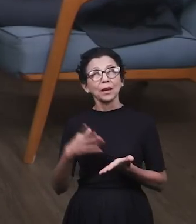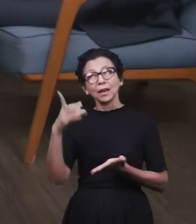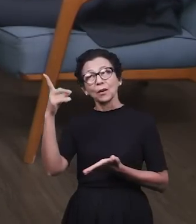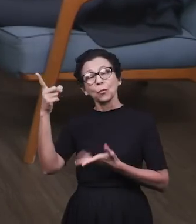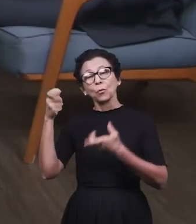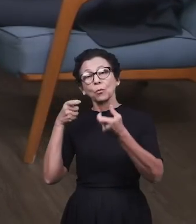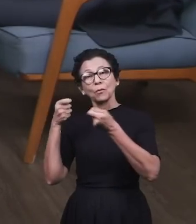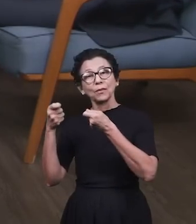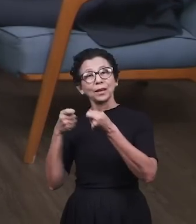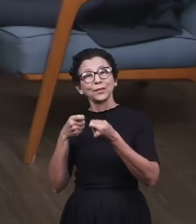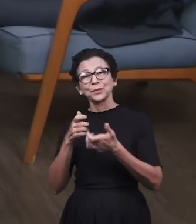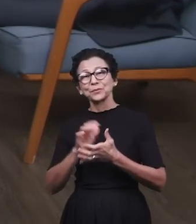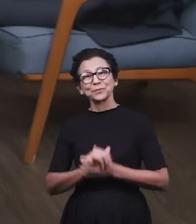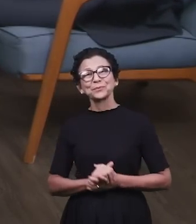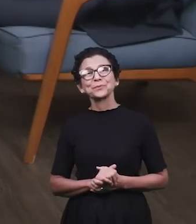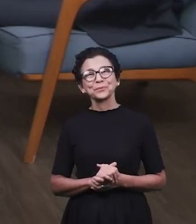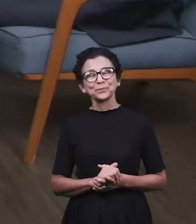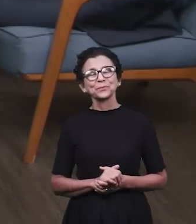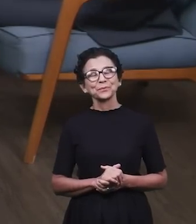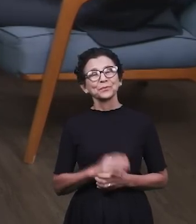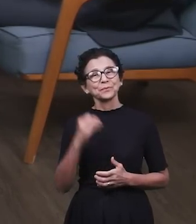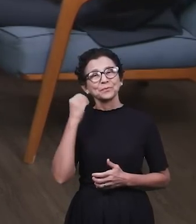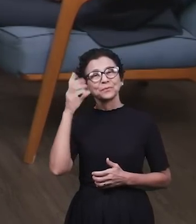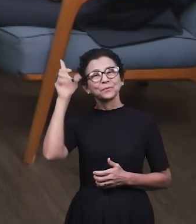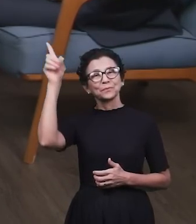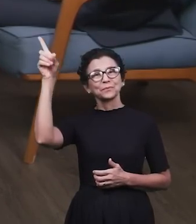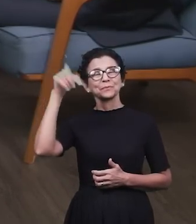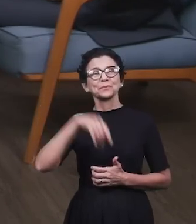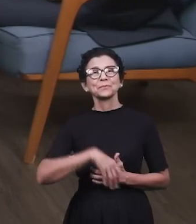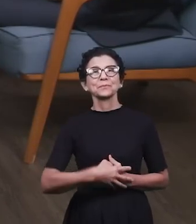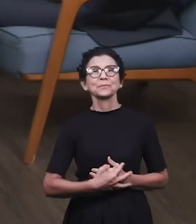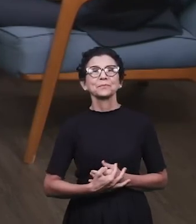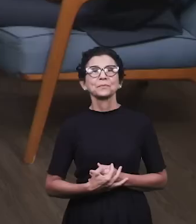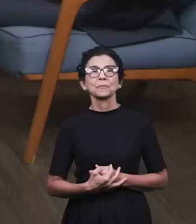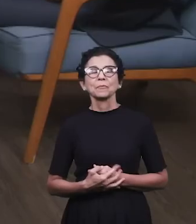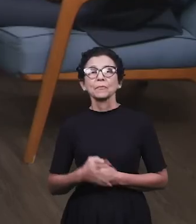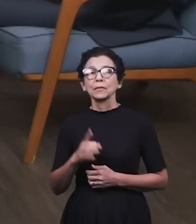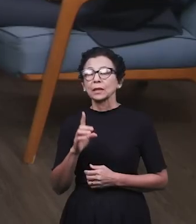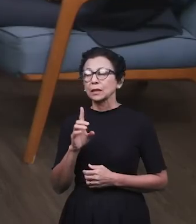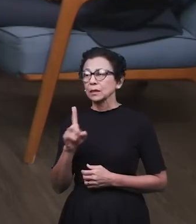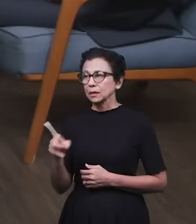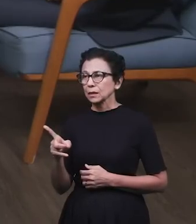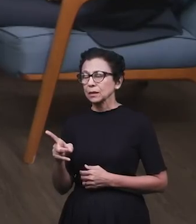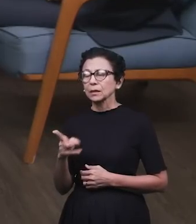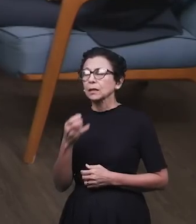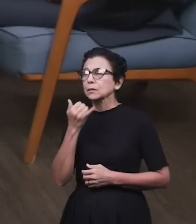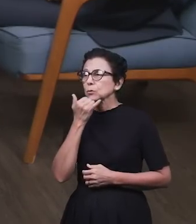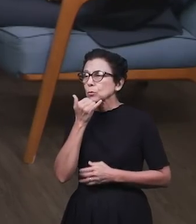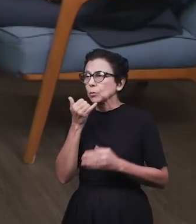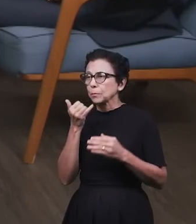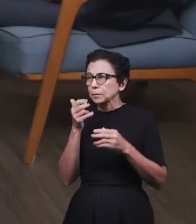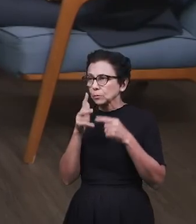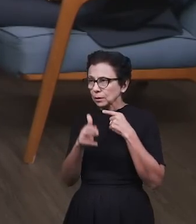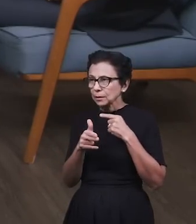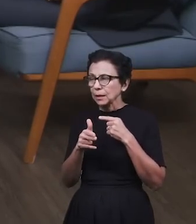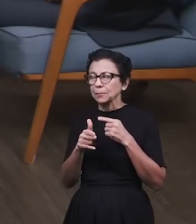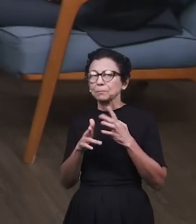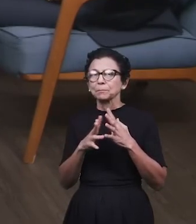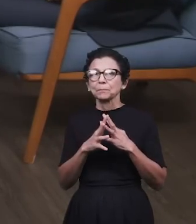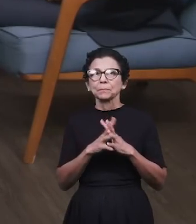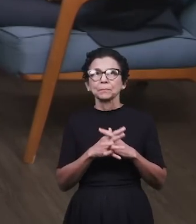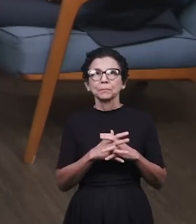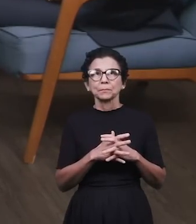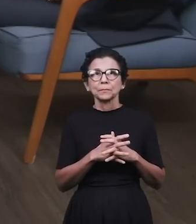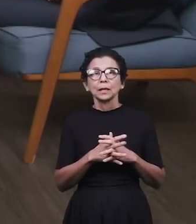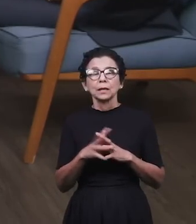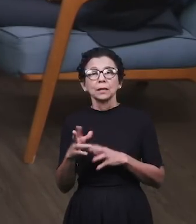É uma nova criatura. É uma experiência com Deus que tem que ter. E esse governo de amor, que